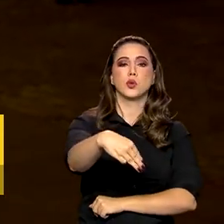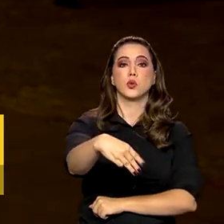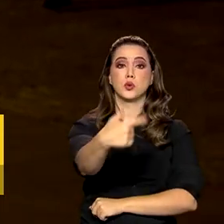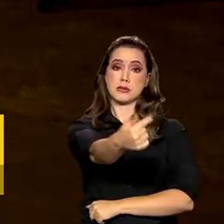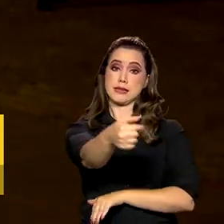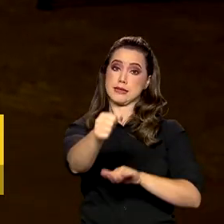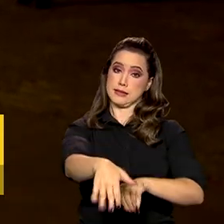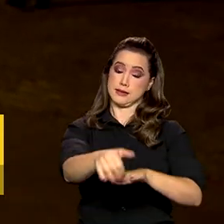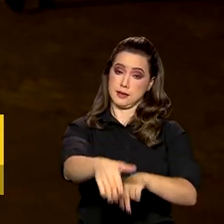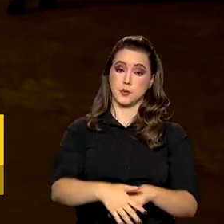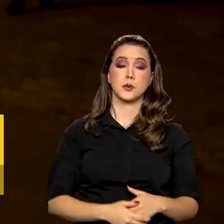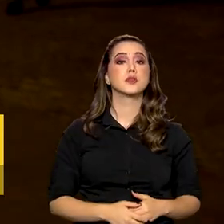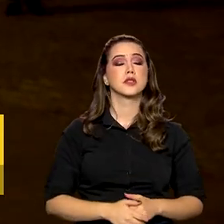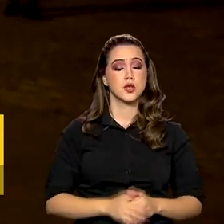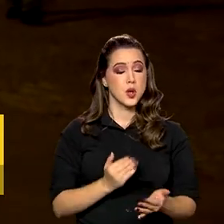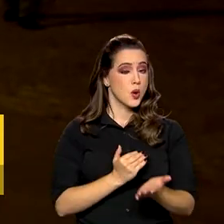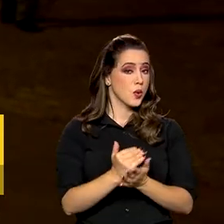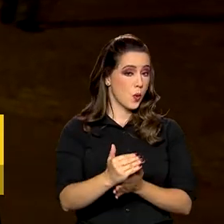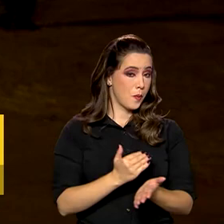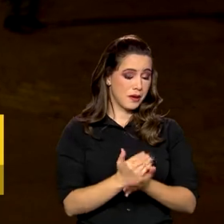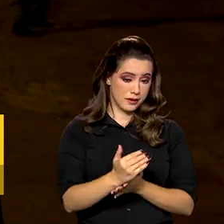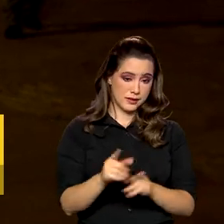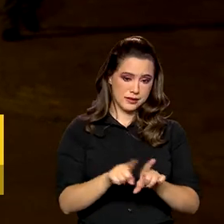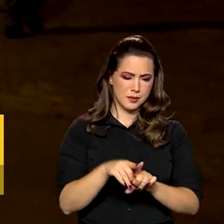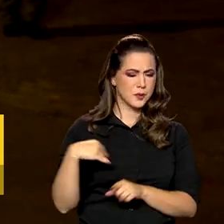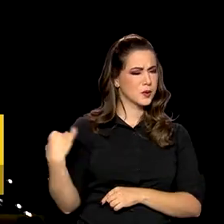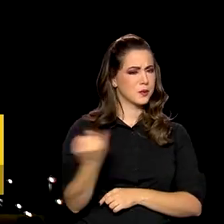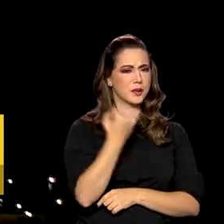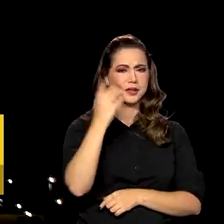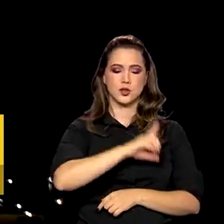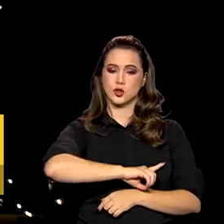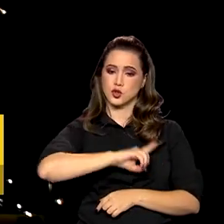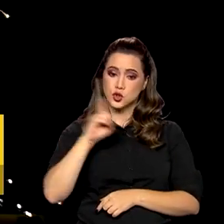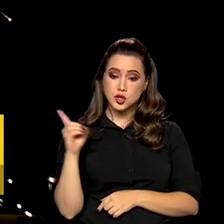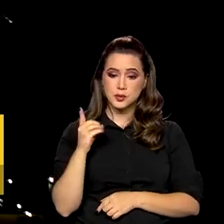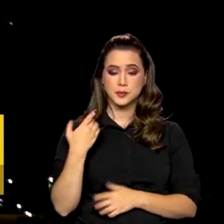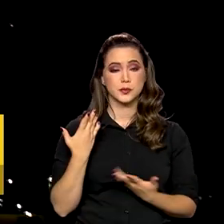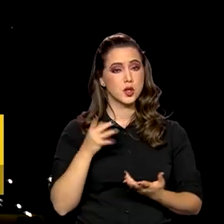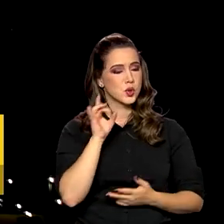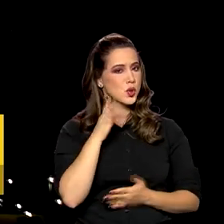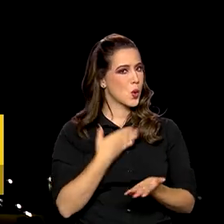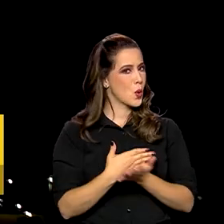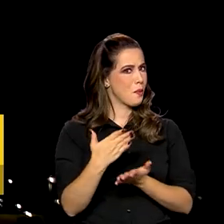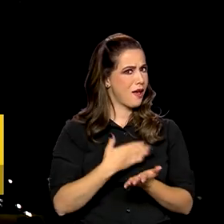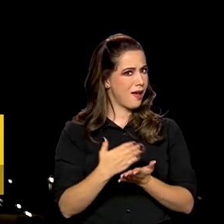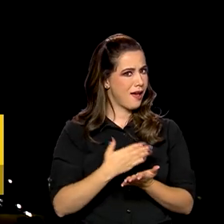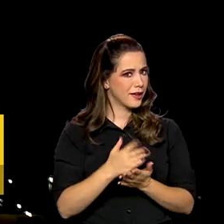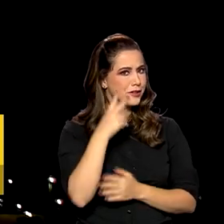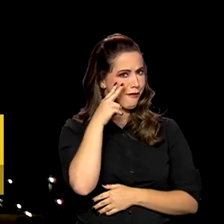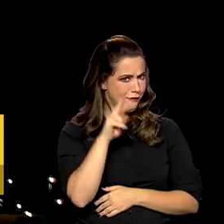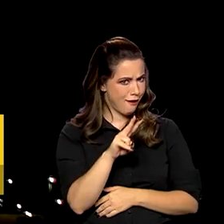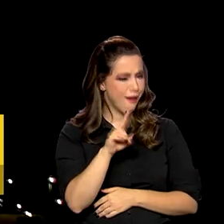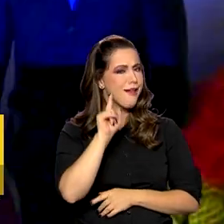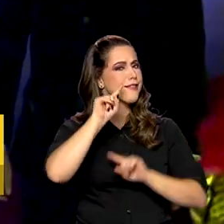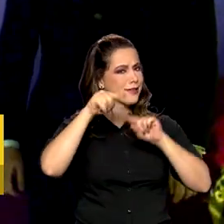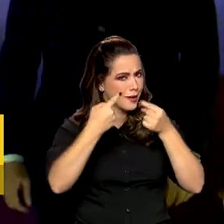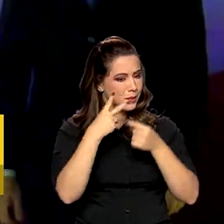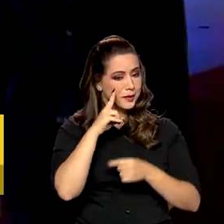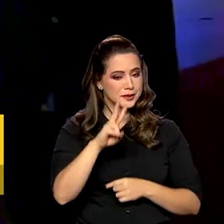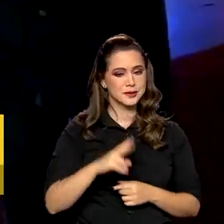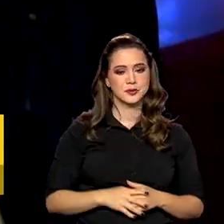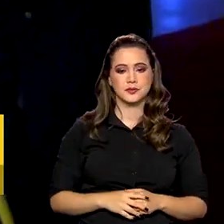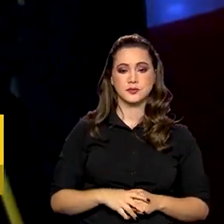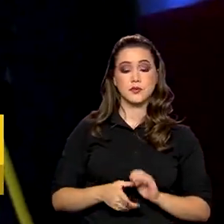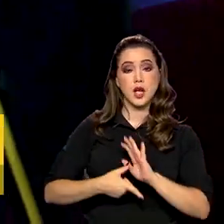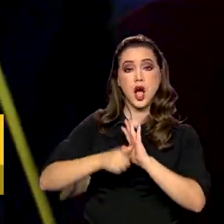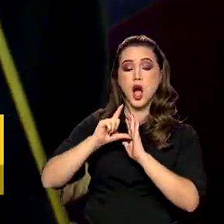dia 7 de setembro, começamos em grande estilo. E foi só apenas o esquenta do que vai acontecer mais tarde. Antes